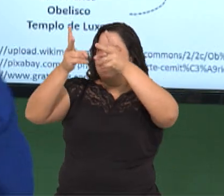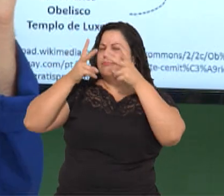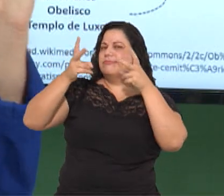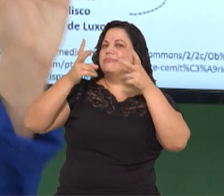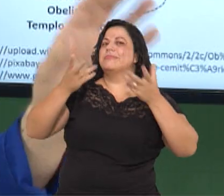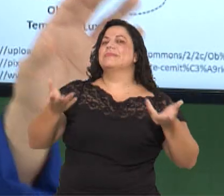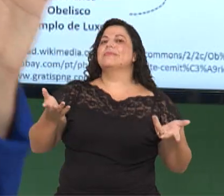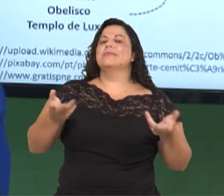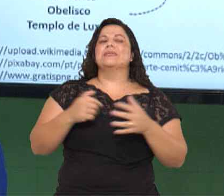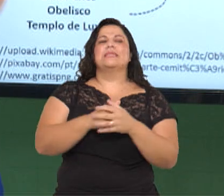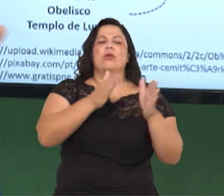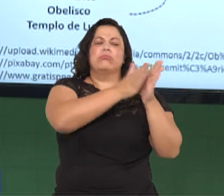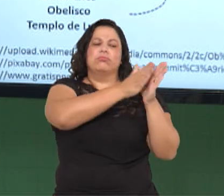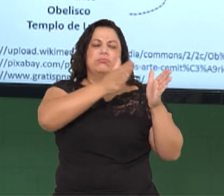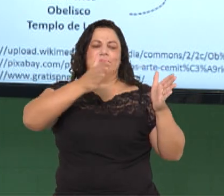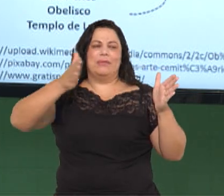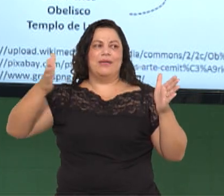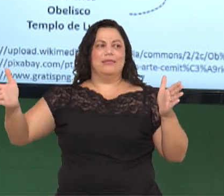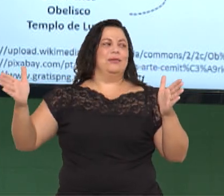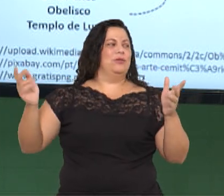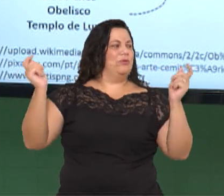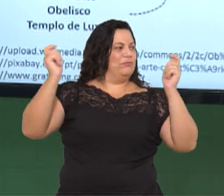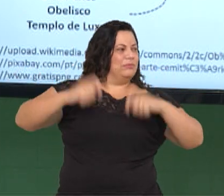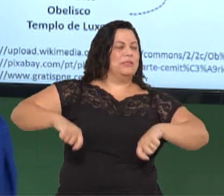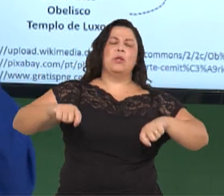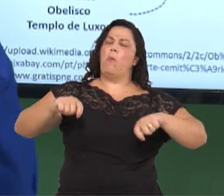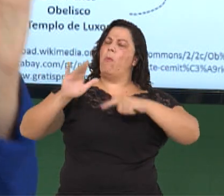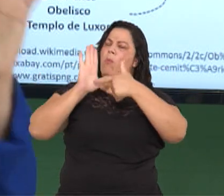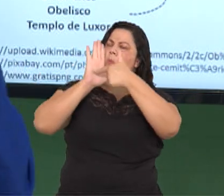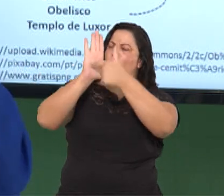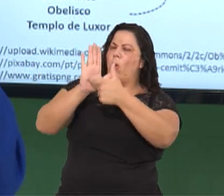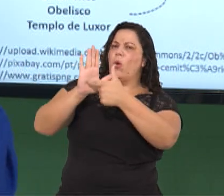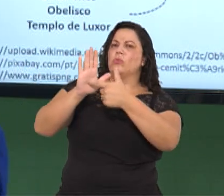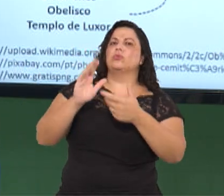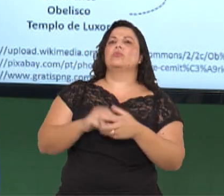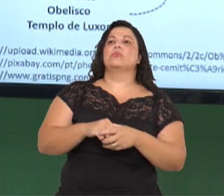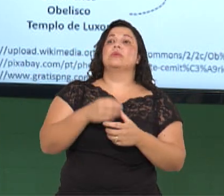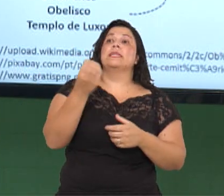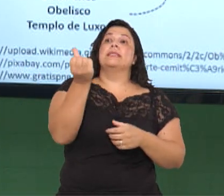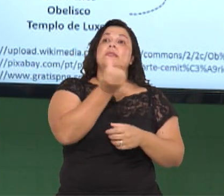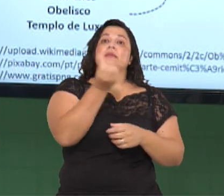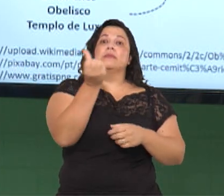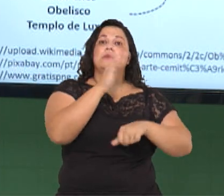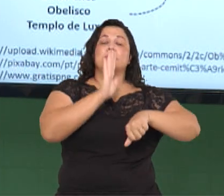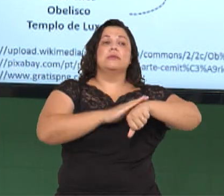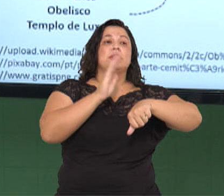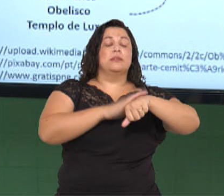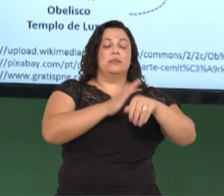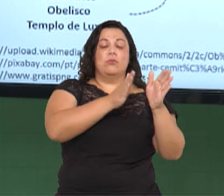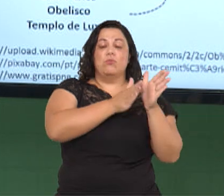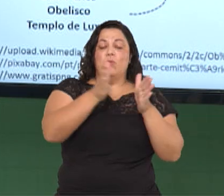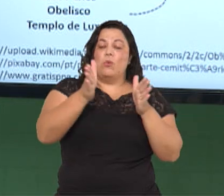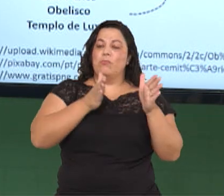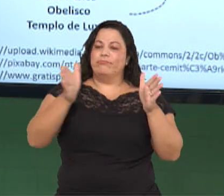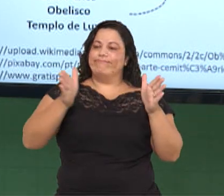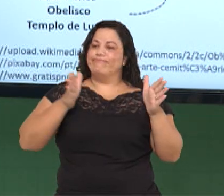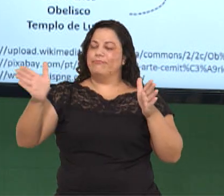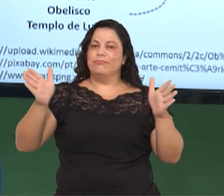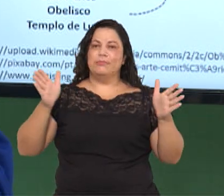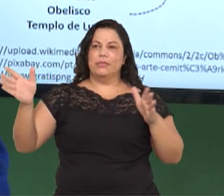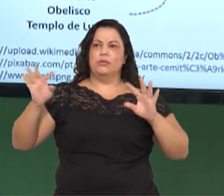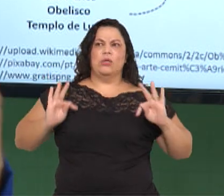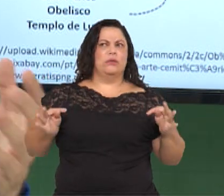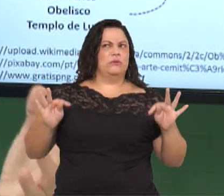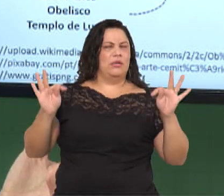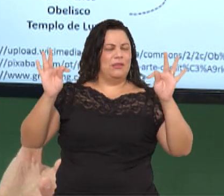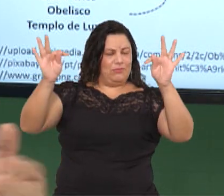tempo, que eu mostro 6 eventos, 6 momentos da história onde a